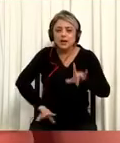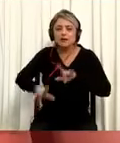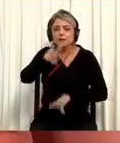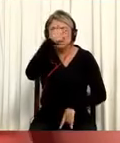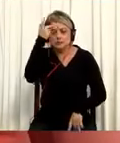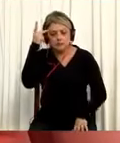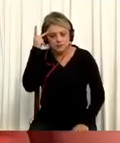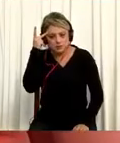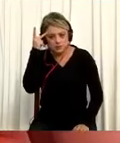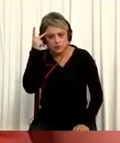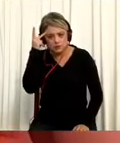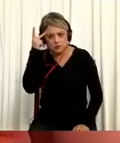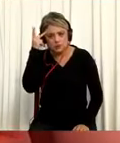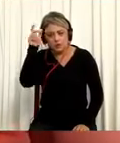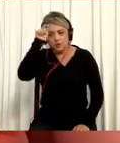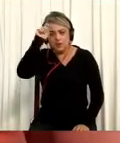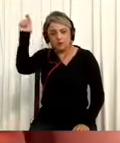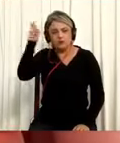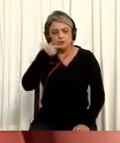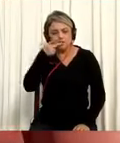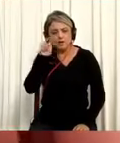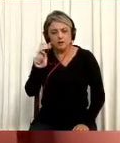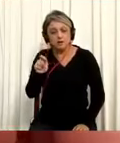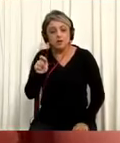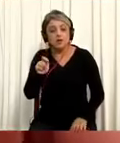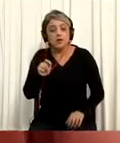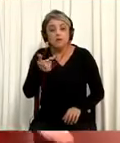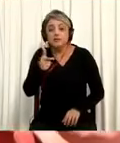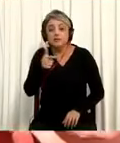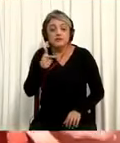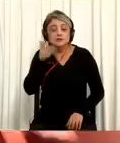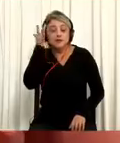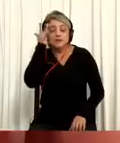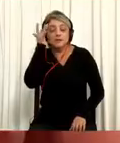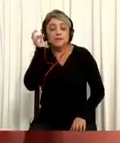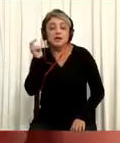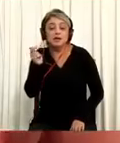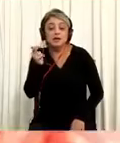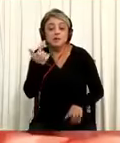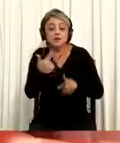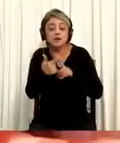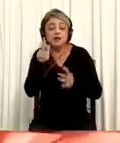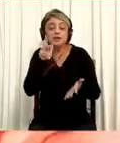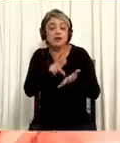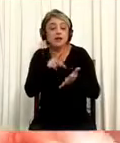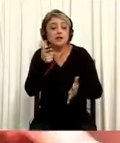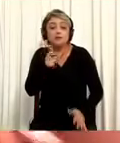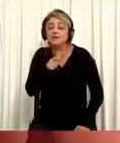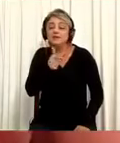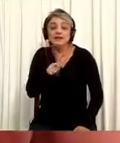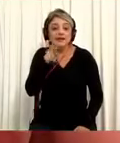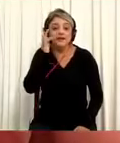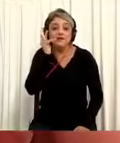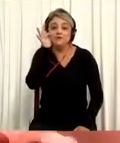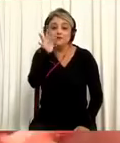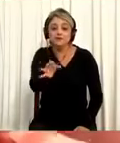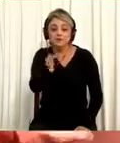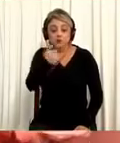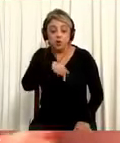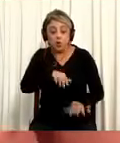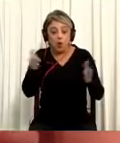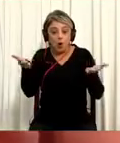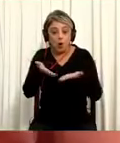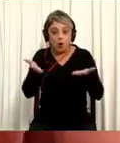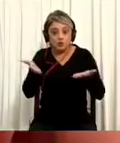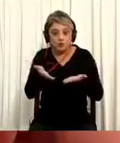pessoas, como disse o Renato Russo, como se não houvesse amanhã, porque na verdade não há. Nós estamos aqui